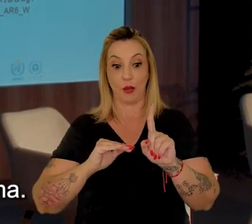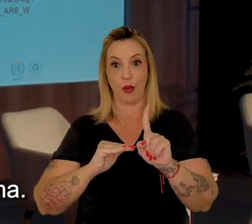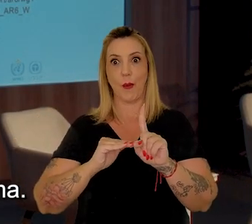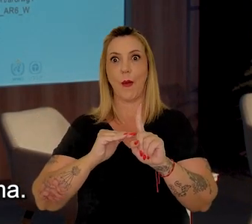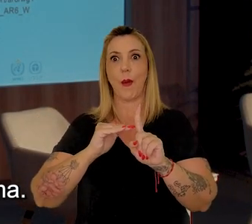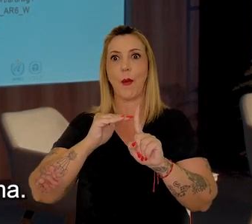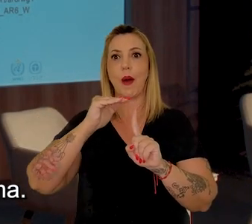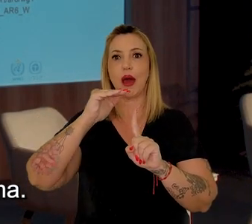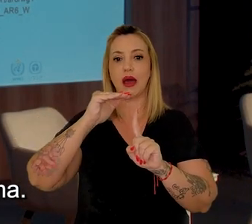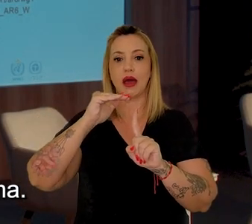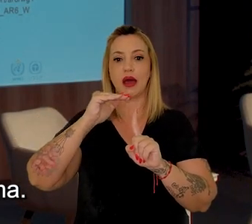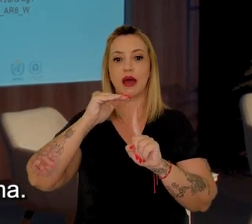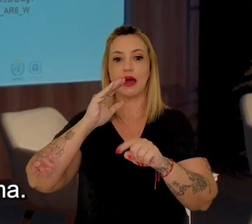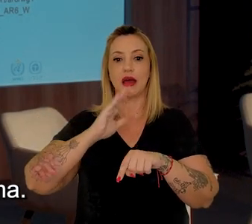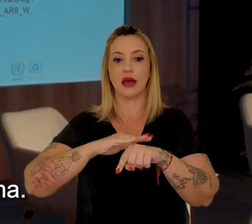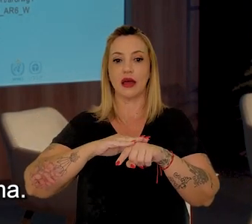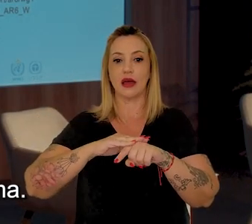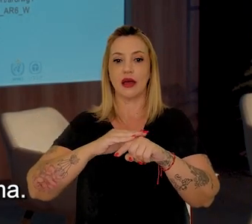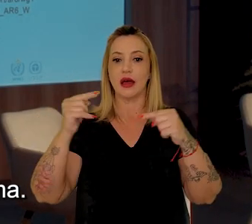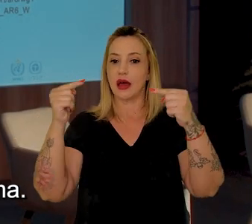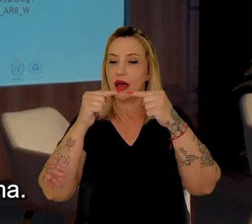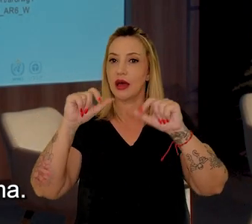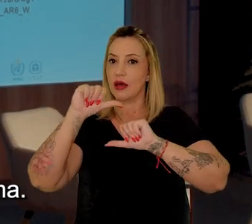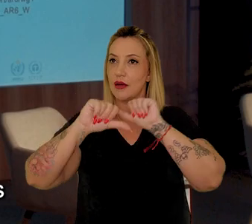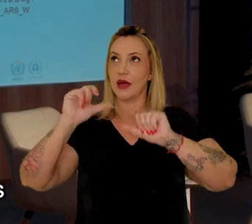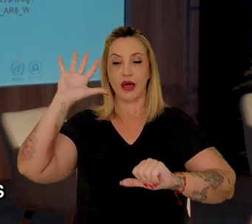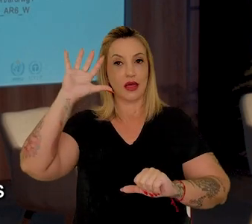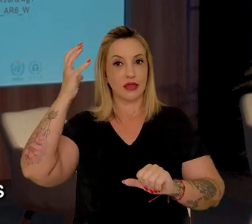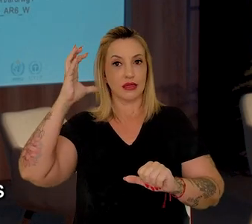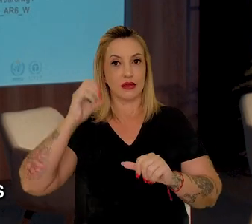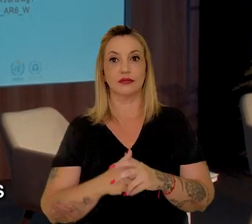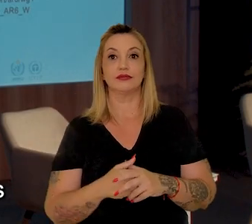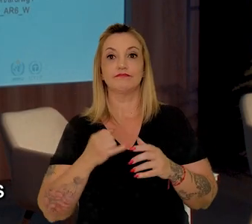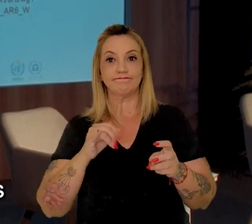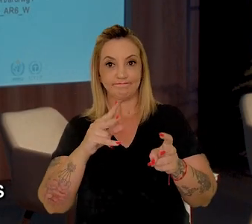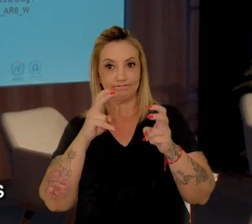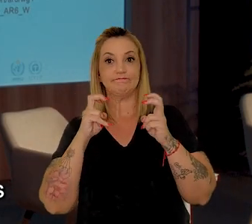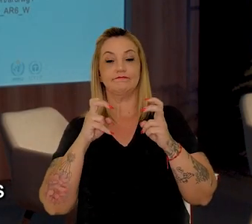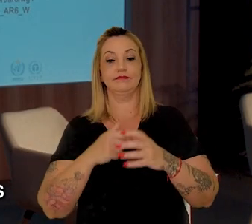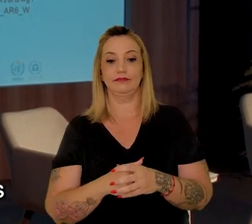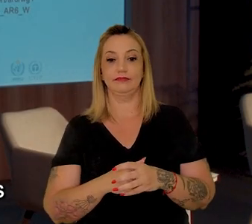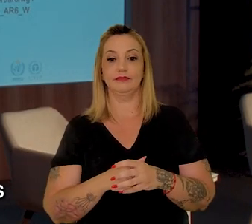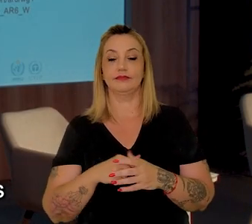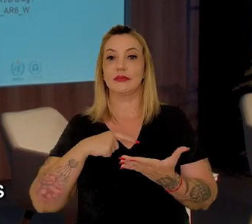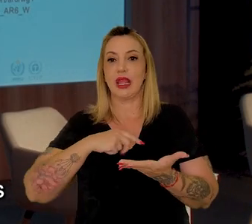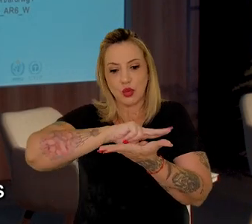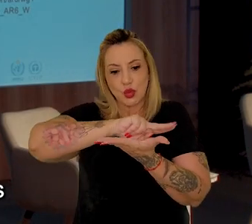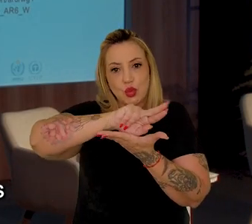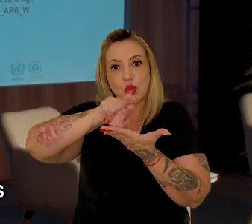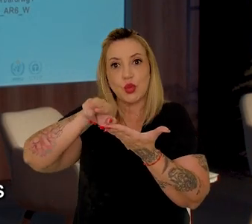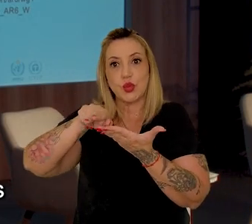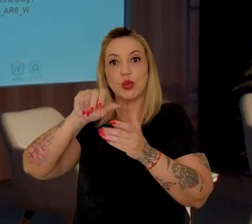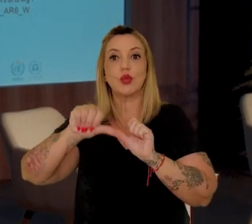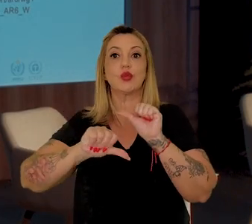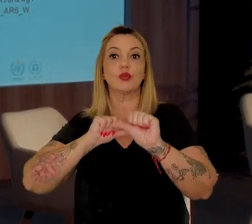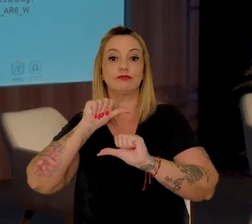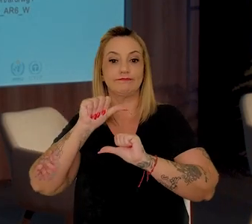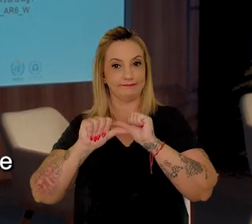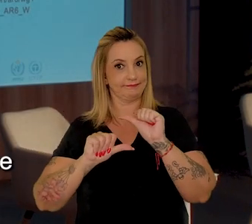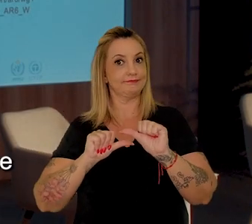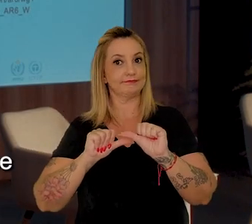que a gente tá fazendo essa relação da mudança do clima Mas se a gente olhar você tem uma série de de mudanças